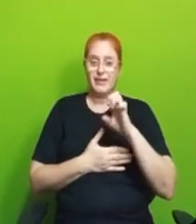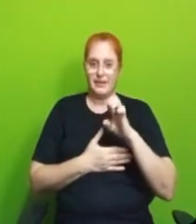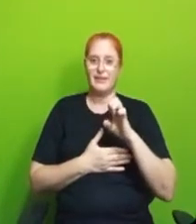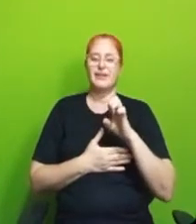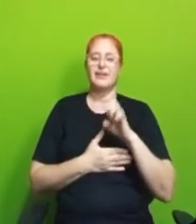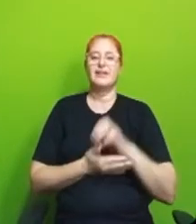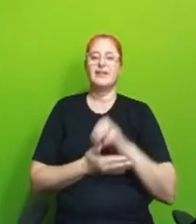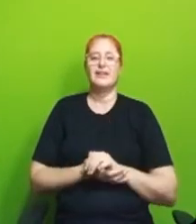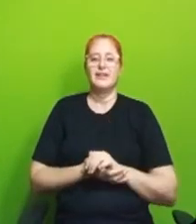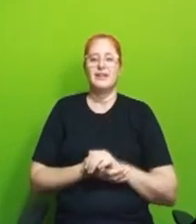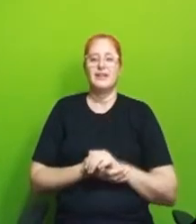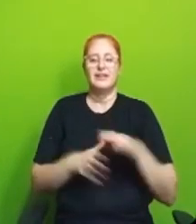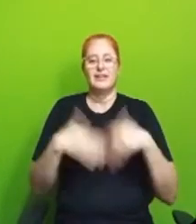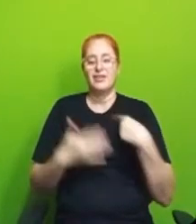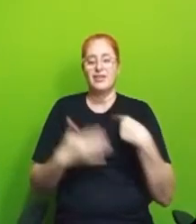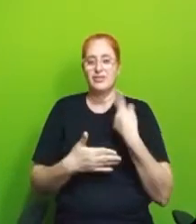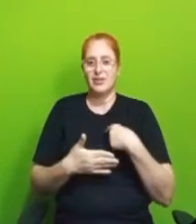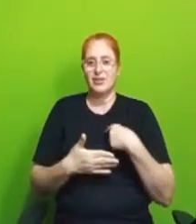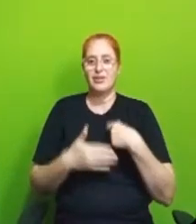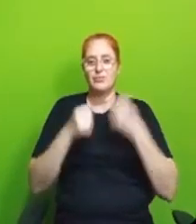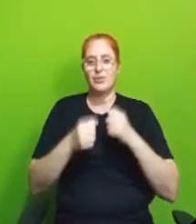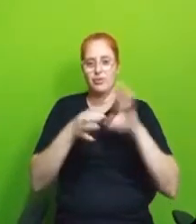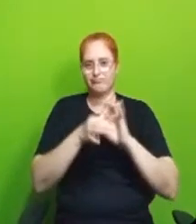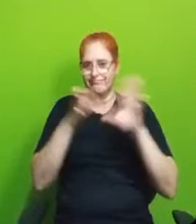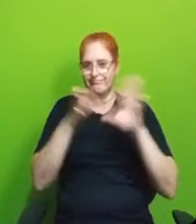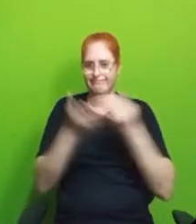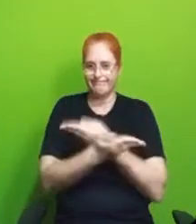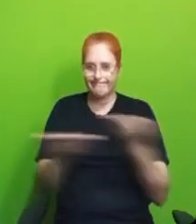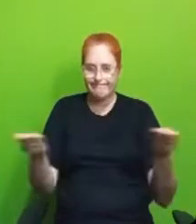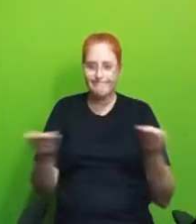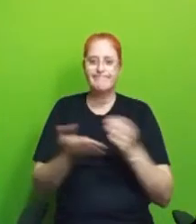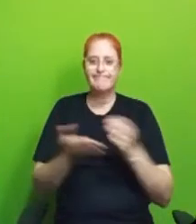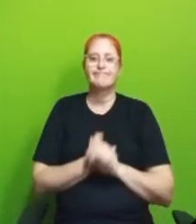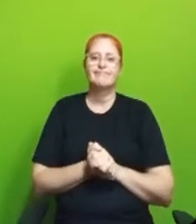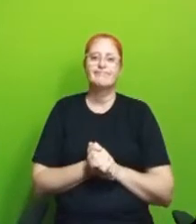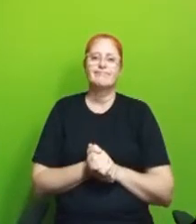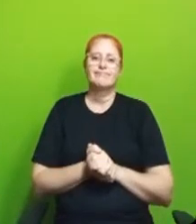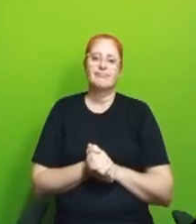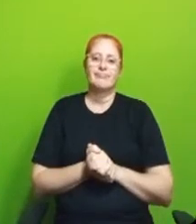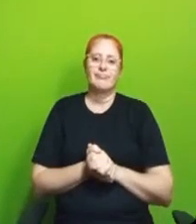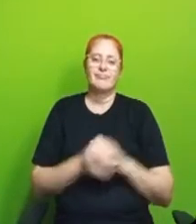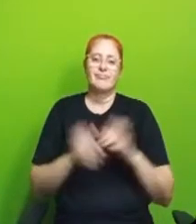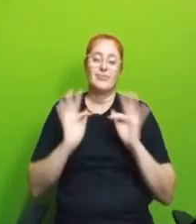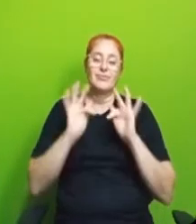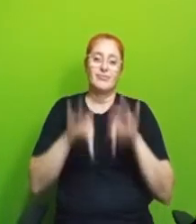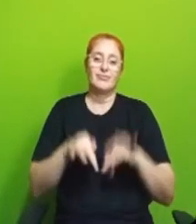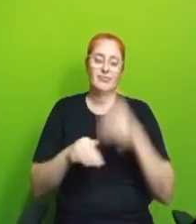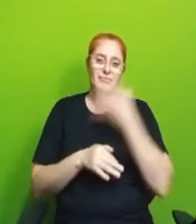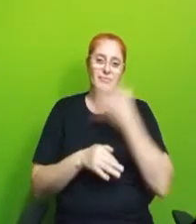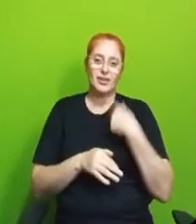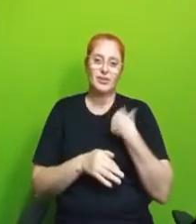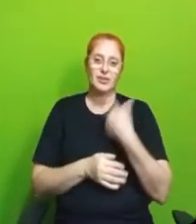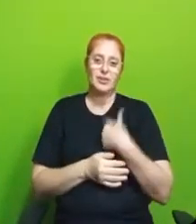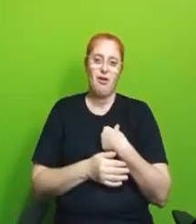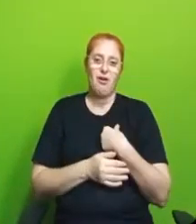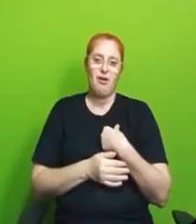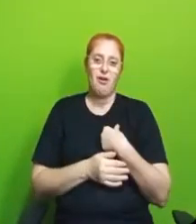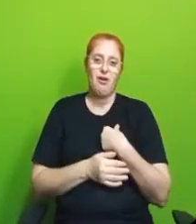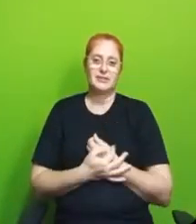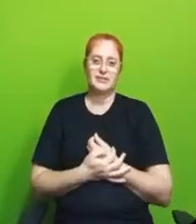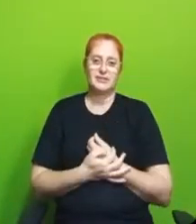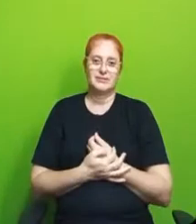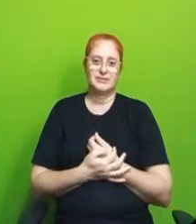E aí a gente pode disponibilizar. E por fim, acho que, como a gente está, justamente, como a companheira